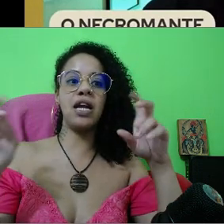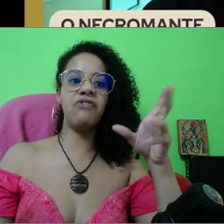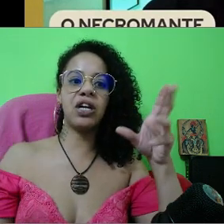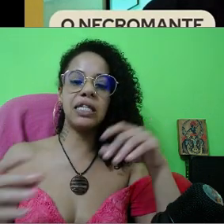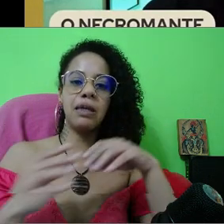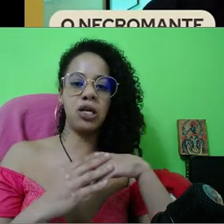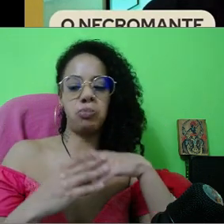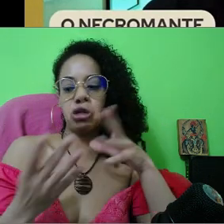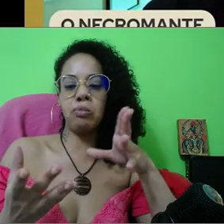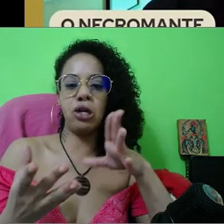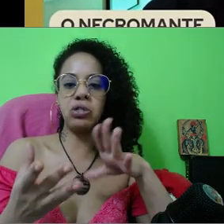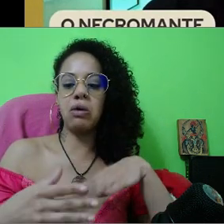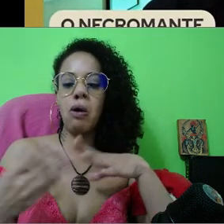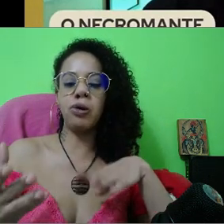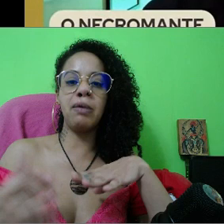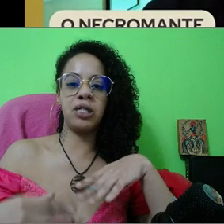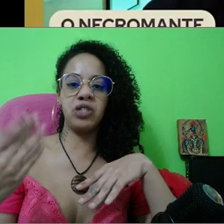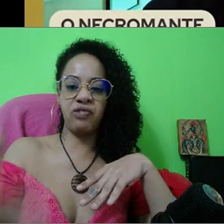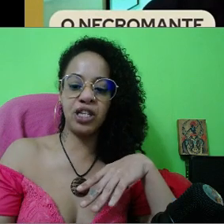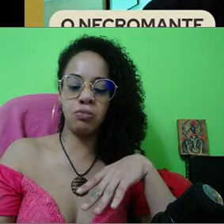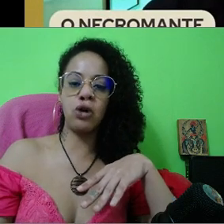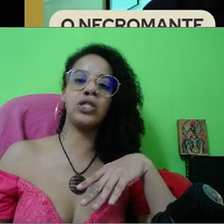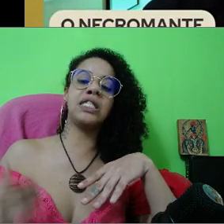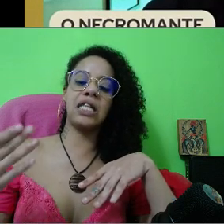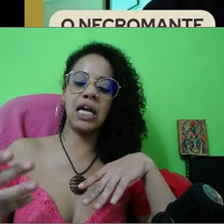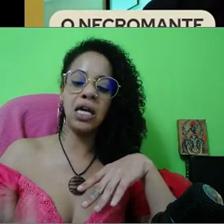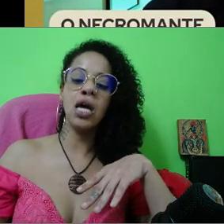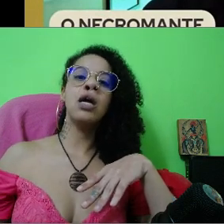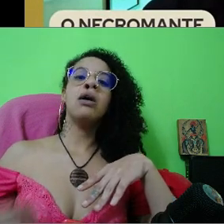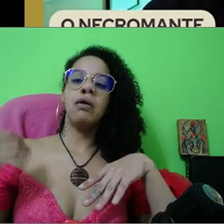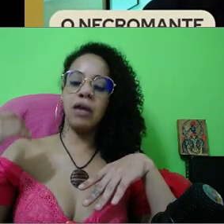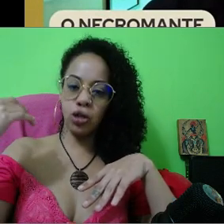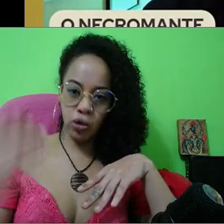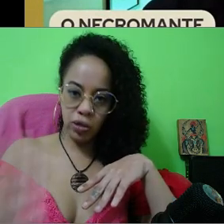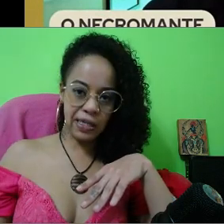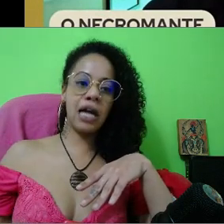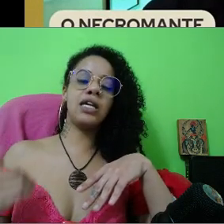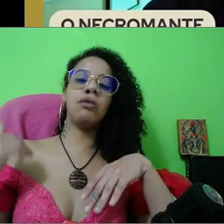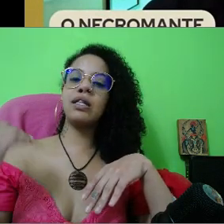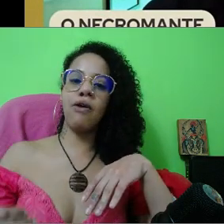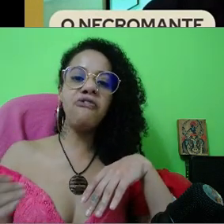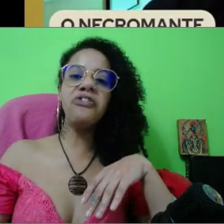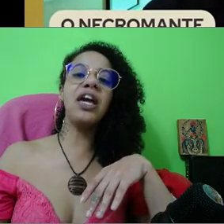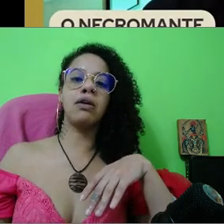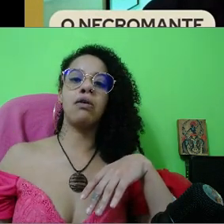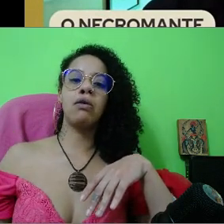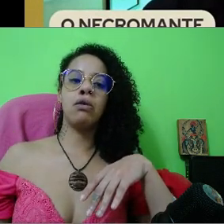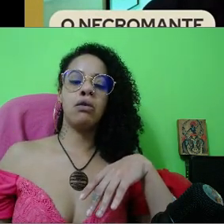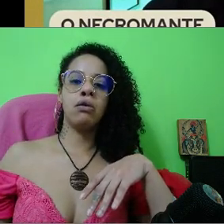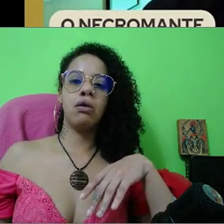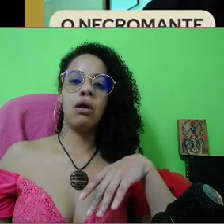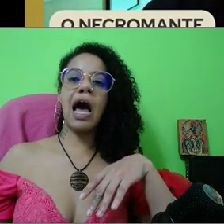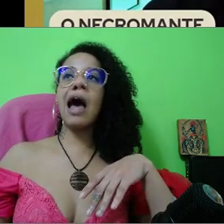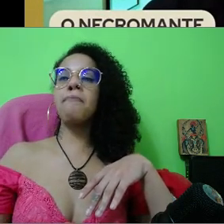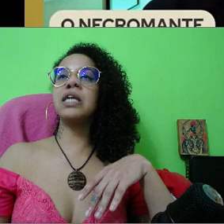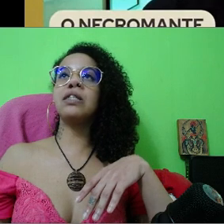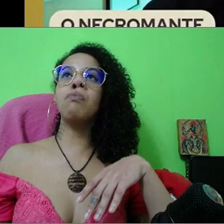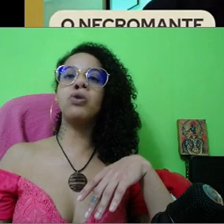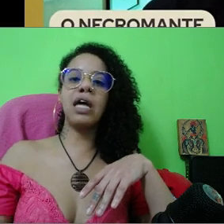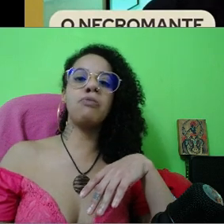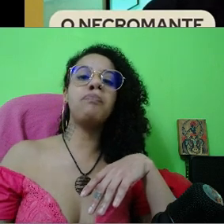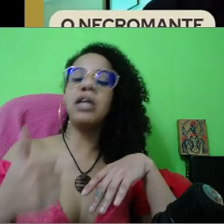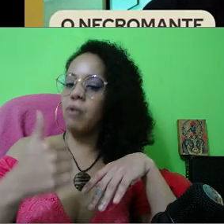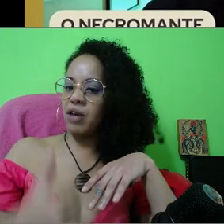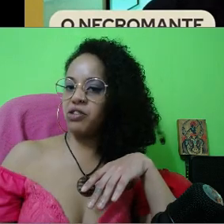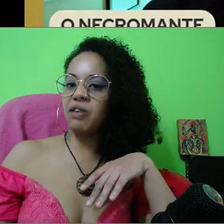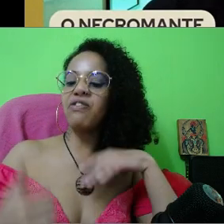aspas para o Merlin ficar sabendo porque eu também não sei qual o problema se você faz uma coisa você tem que endossar aquilo até o fim Ah